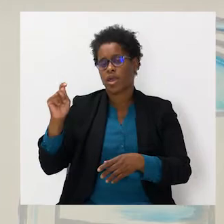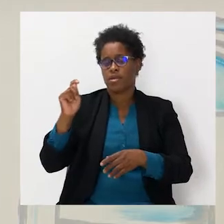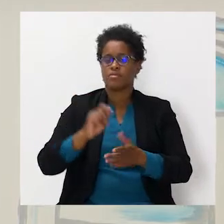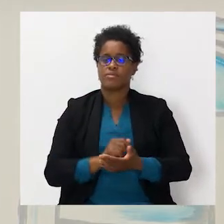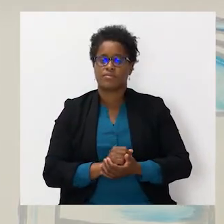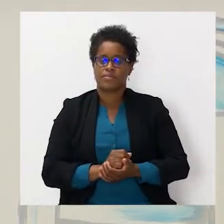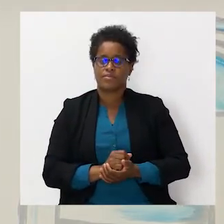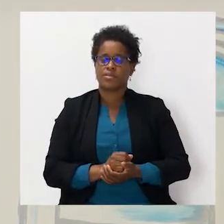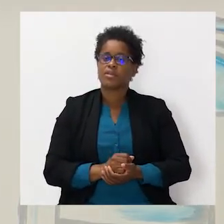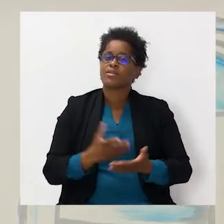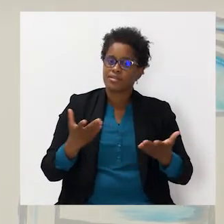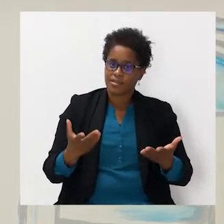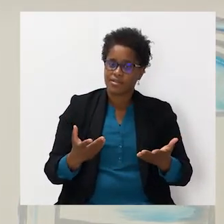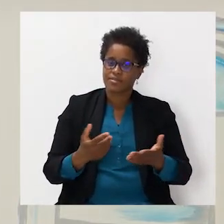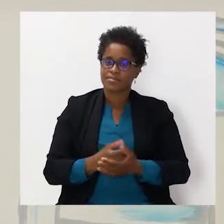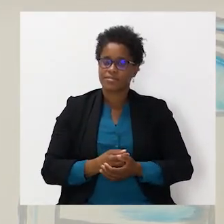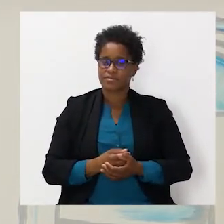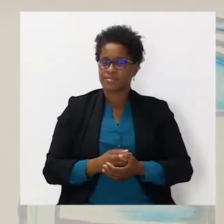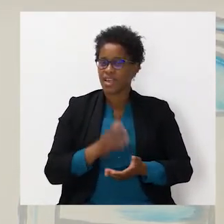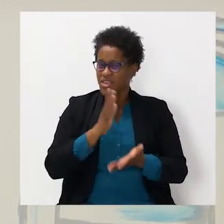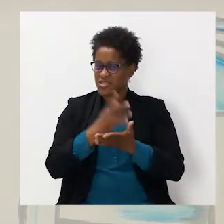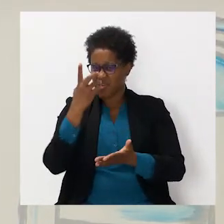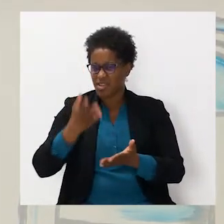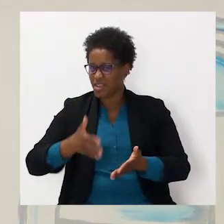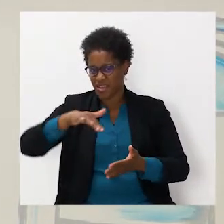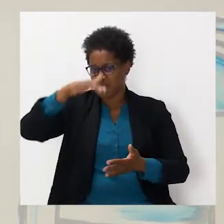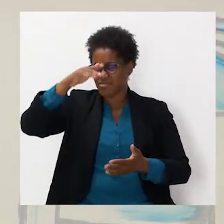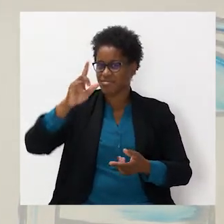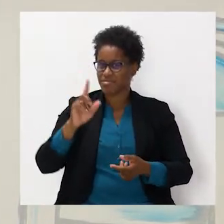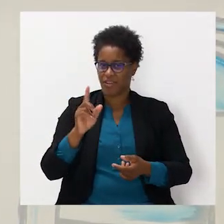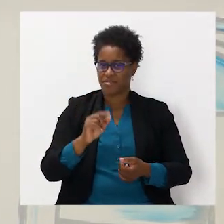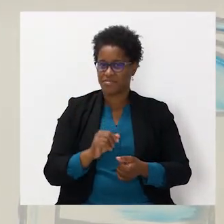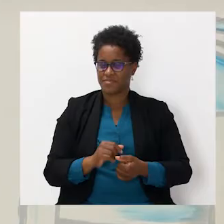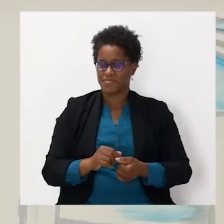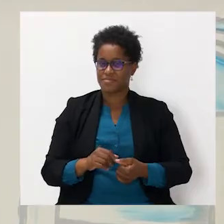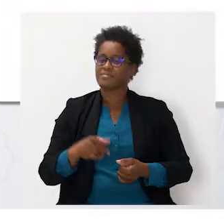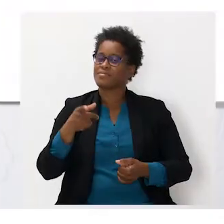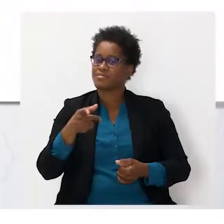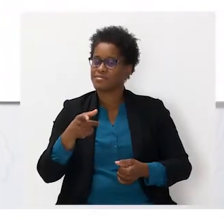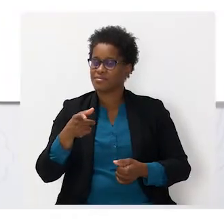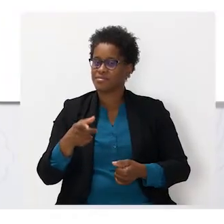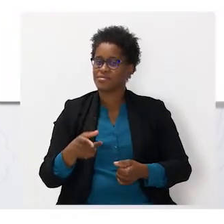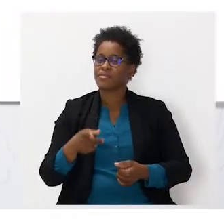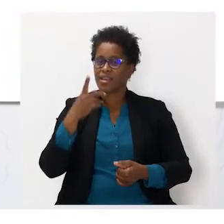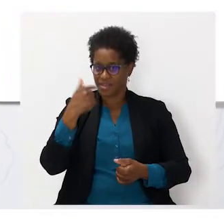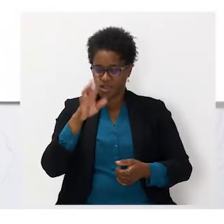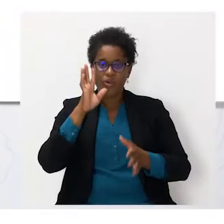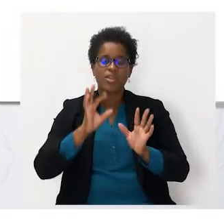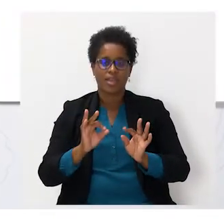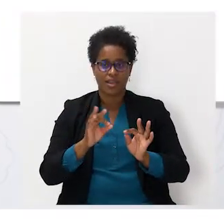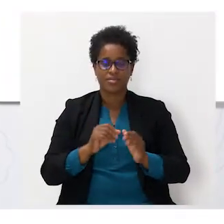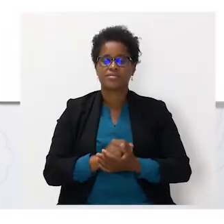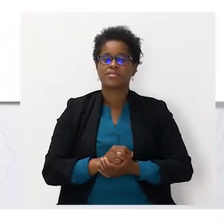espontânea? Espontânea nasce sozinha e vai crescendo. Normalmente o tomate nasce, mas recebe um cuidado